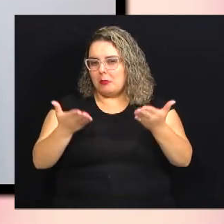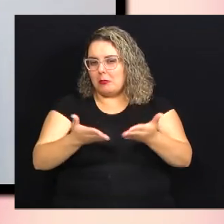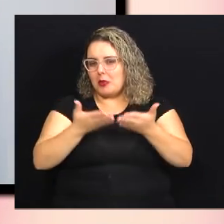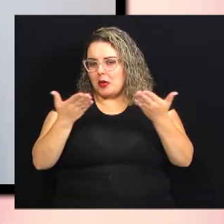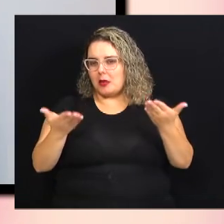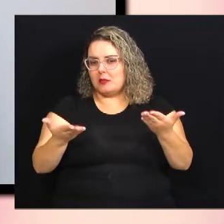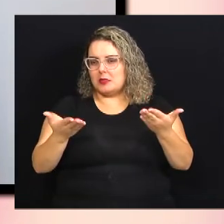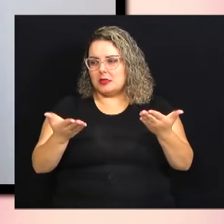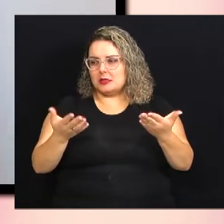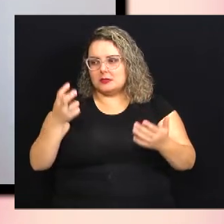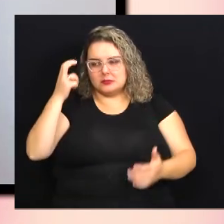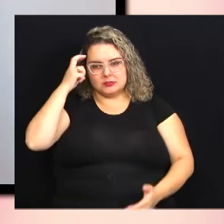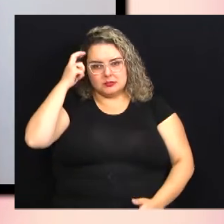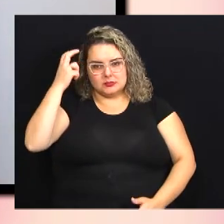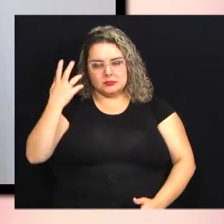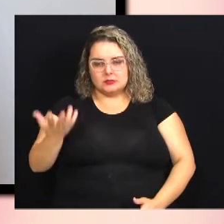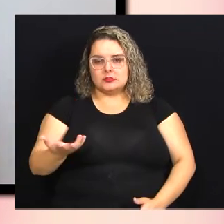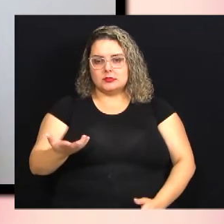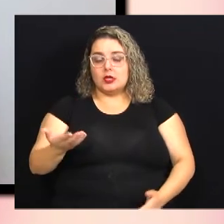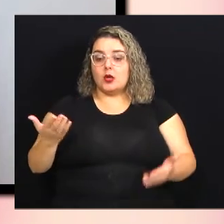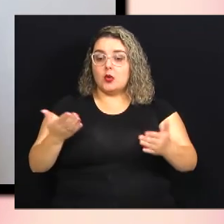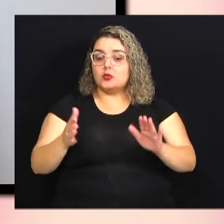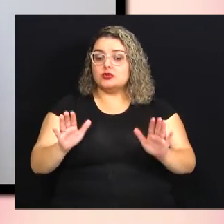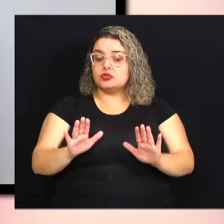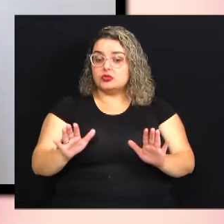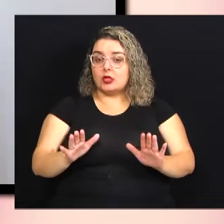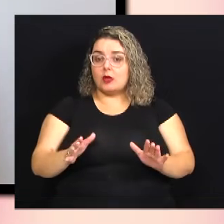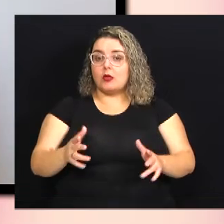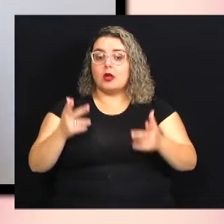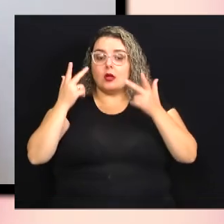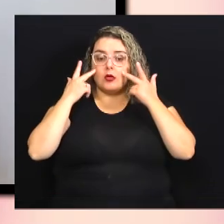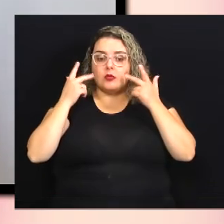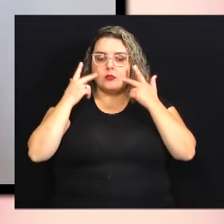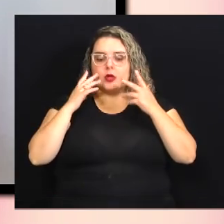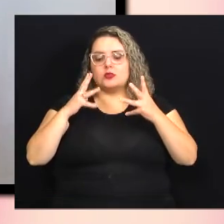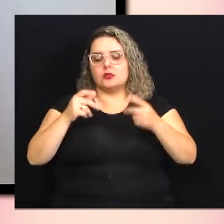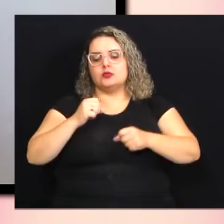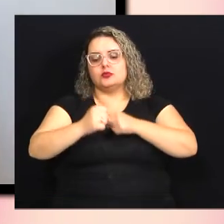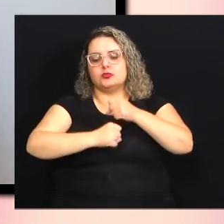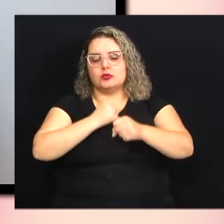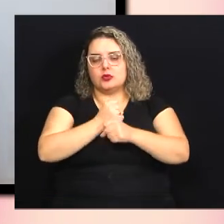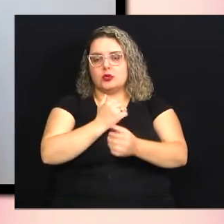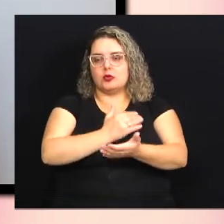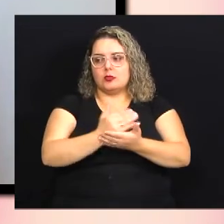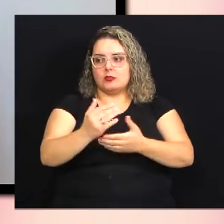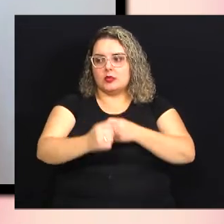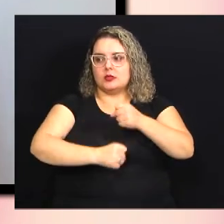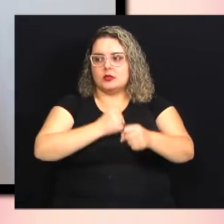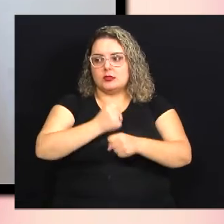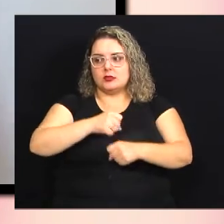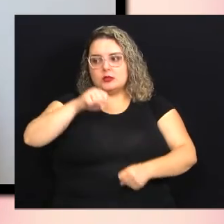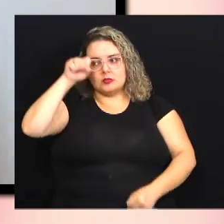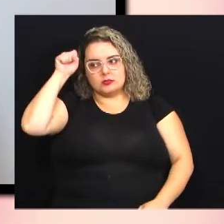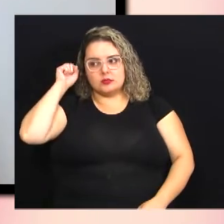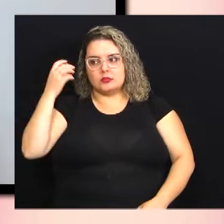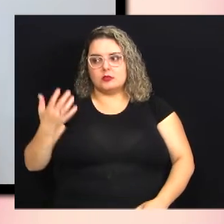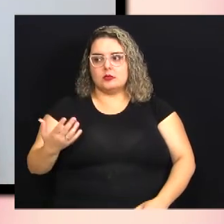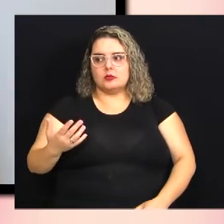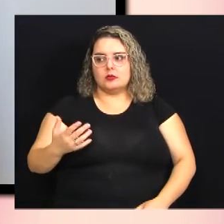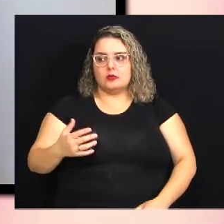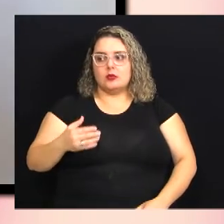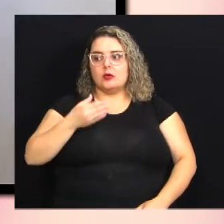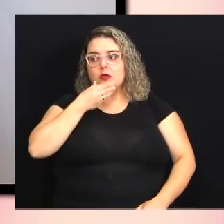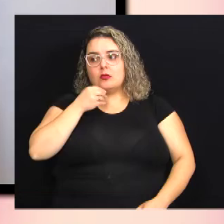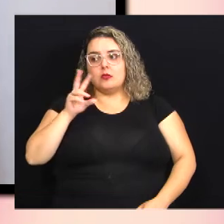ponto de vista intelectual. Então, hoje em dia, é muito comum, todo ano, começo de ano, quando tem vestibular, eles mostram